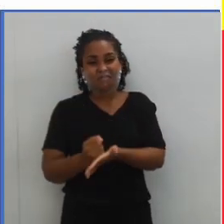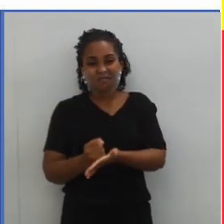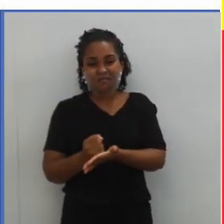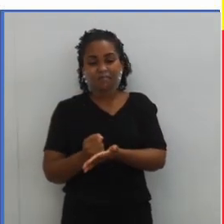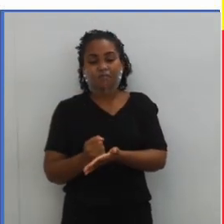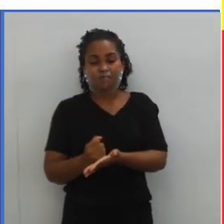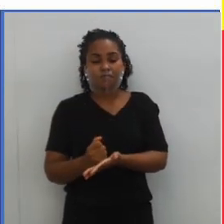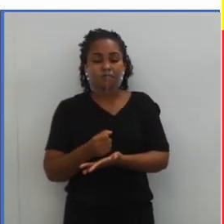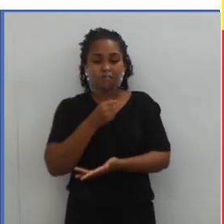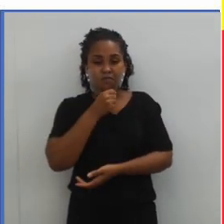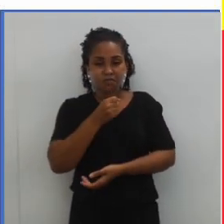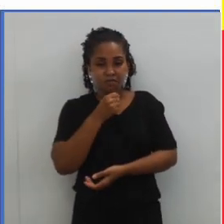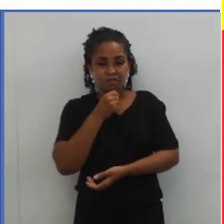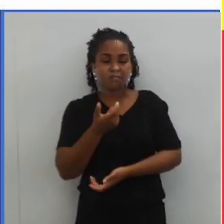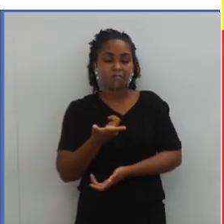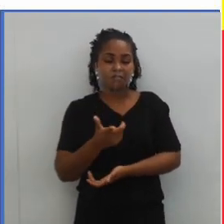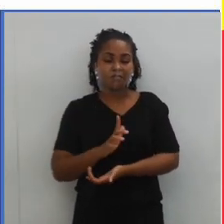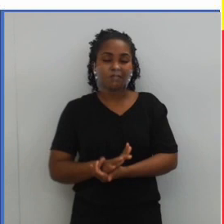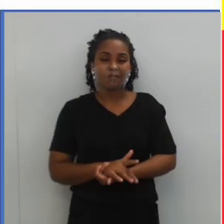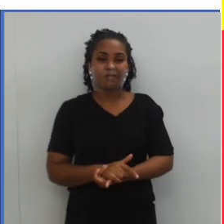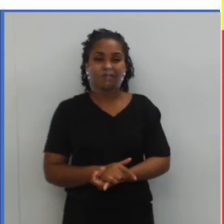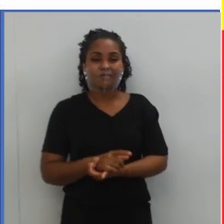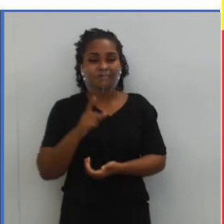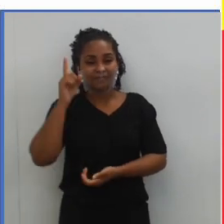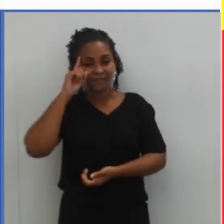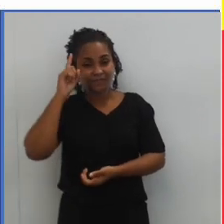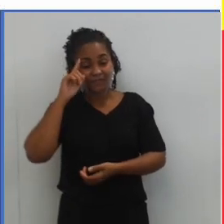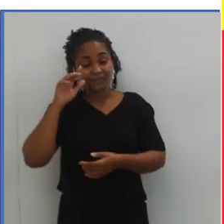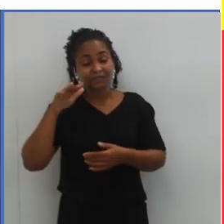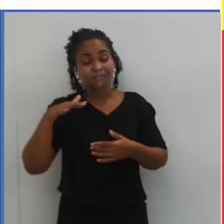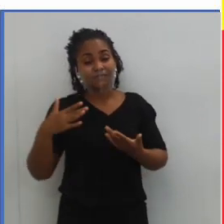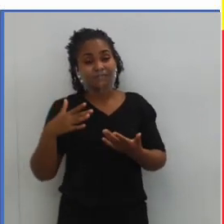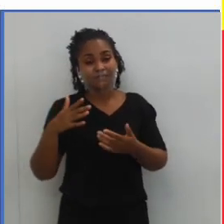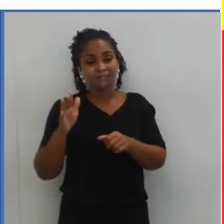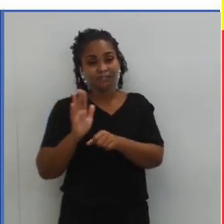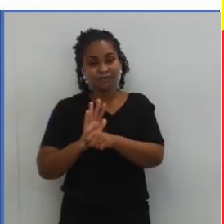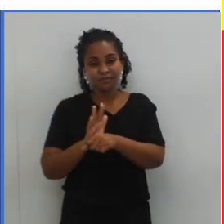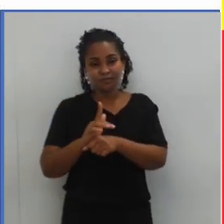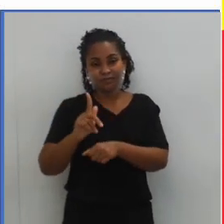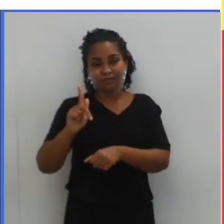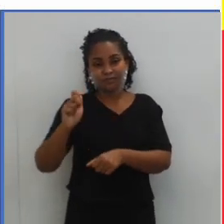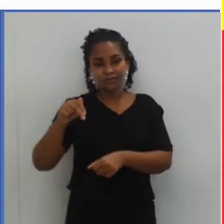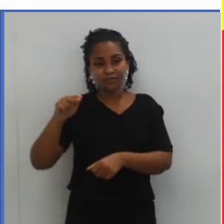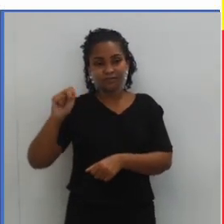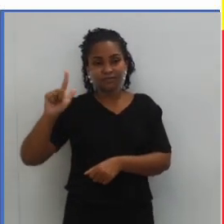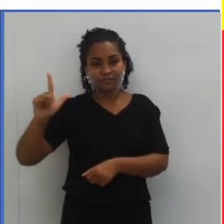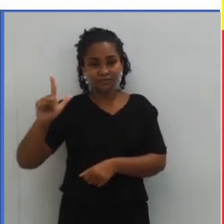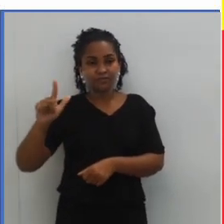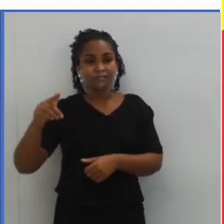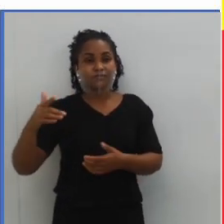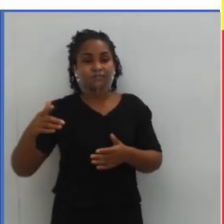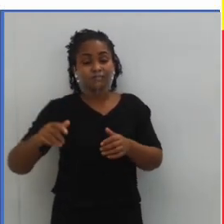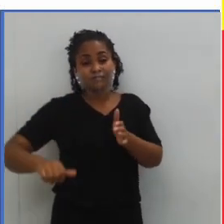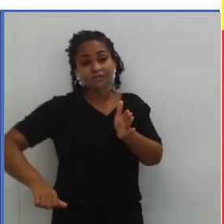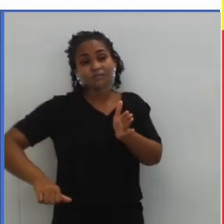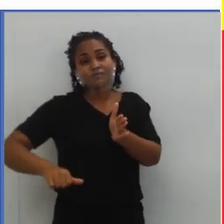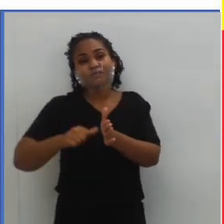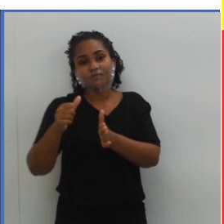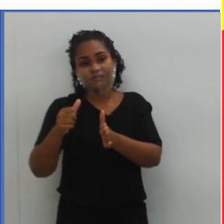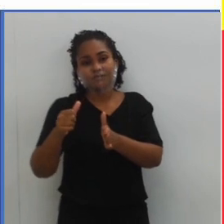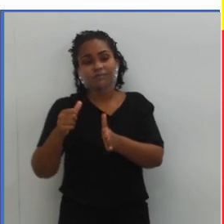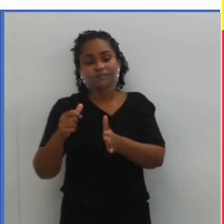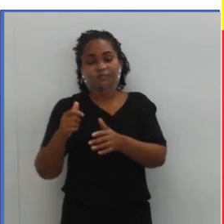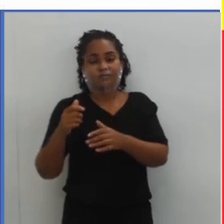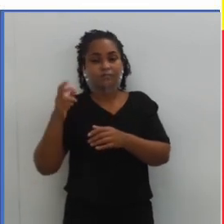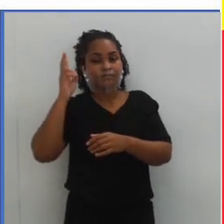de documentário, de cenas do cotidiano. Então, esse filme, né, de Gentil Ruiz foi o primeiro considerado com um enredo, né, com